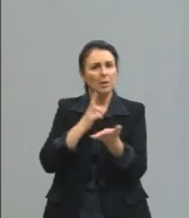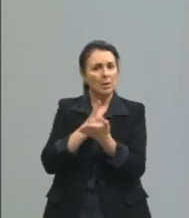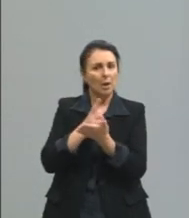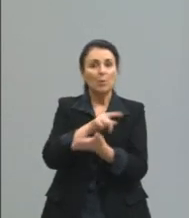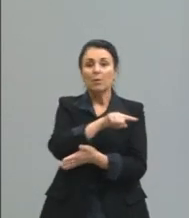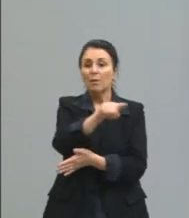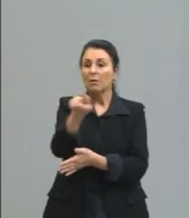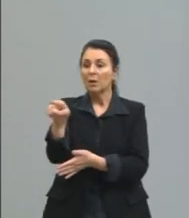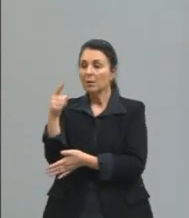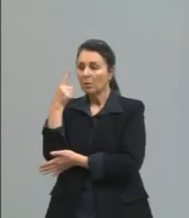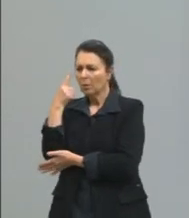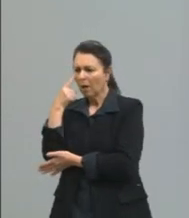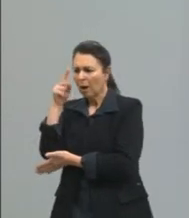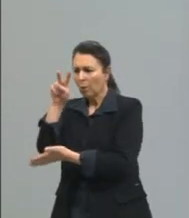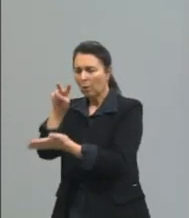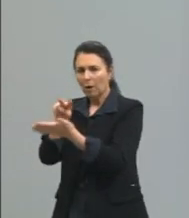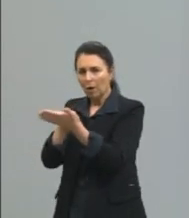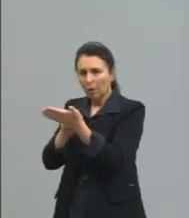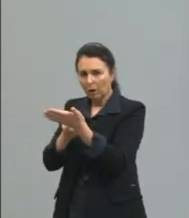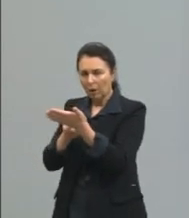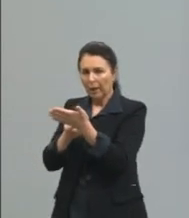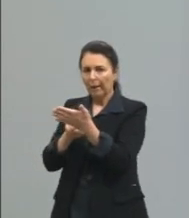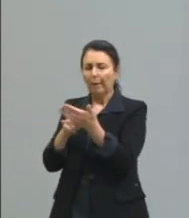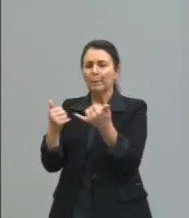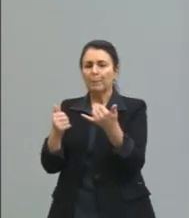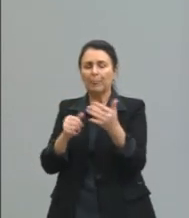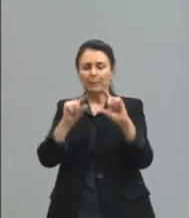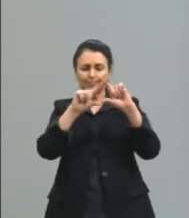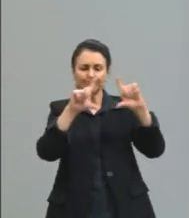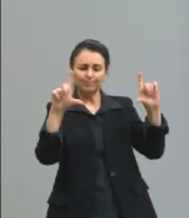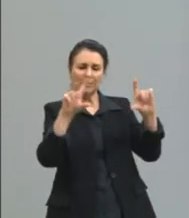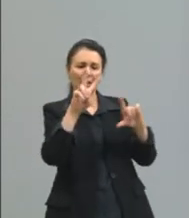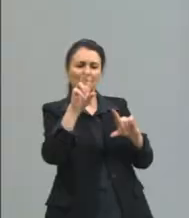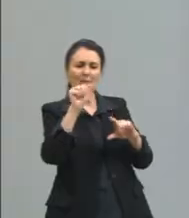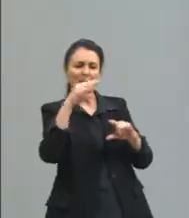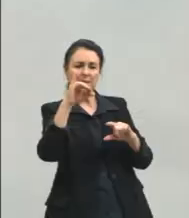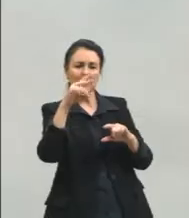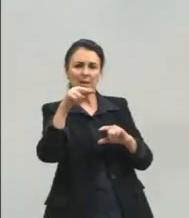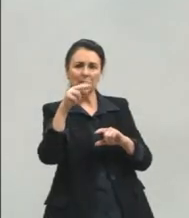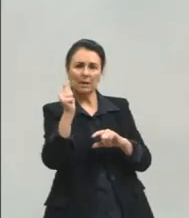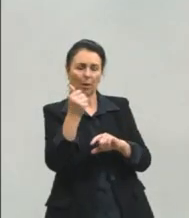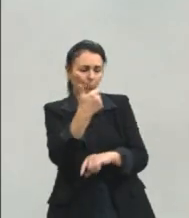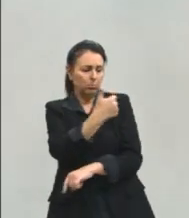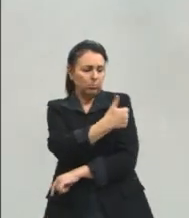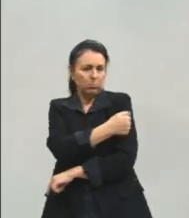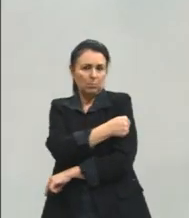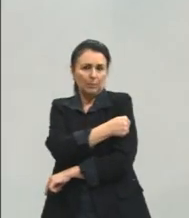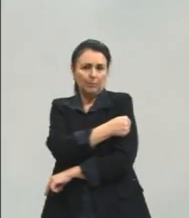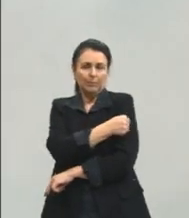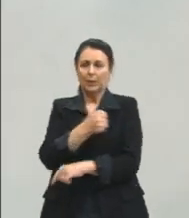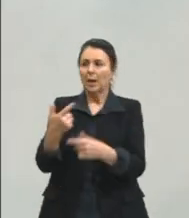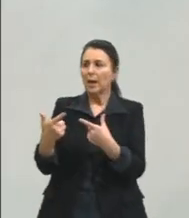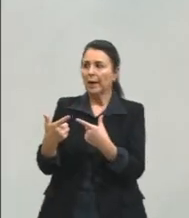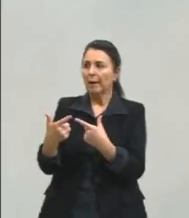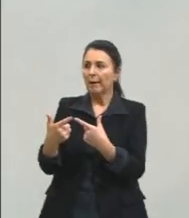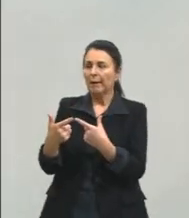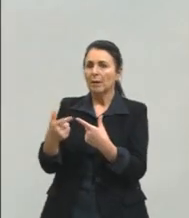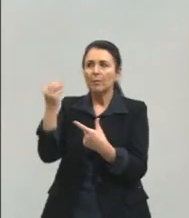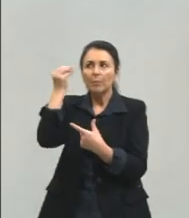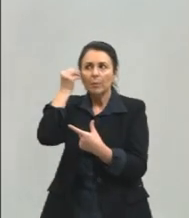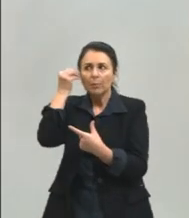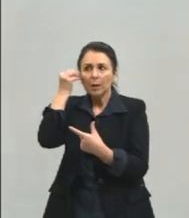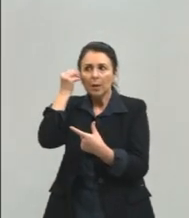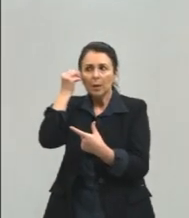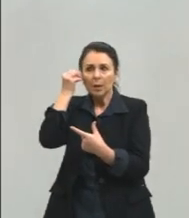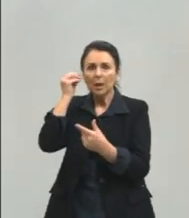vocês lerem no enunciado vacina e a questão diz respeito a algum resultado da vacina,